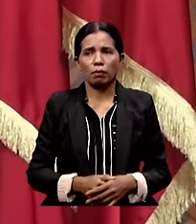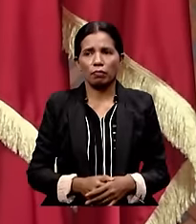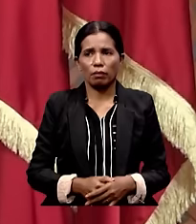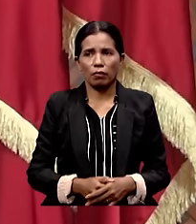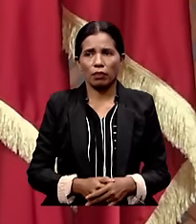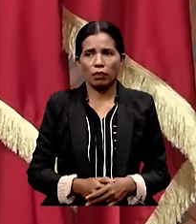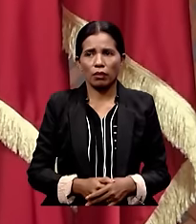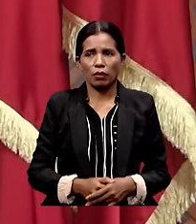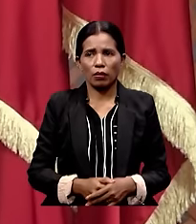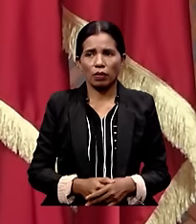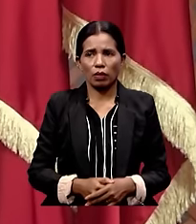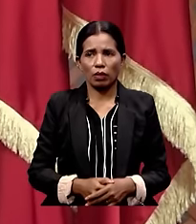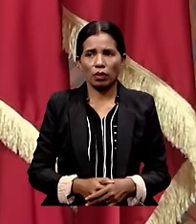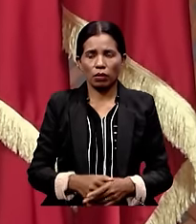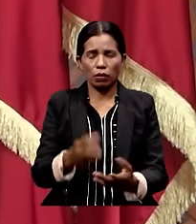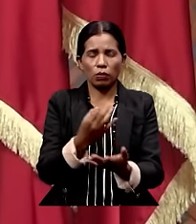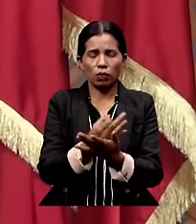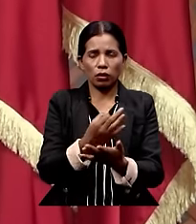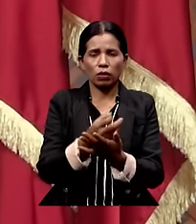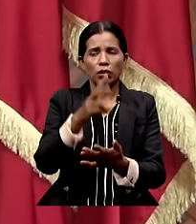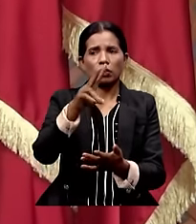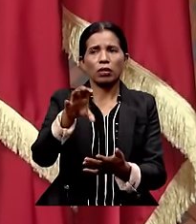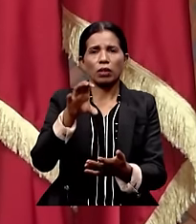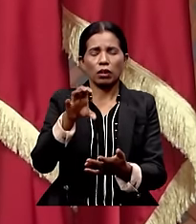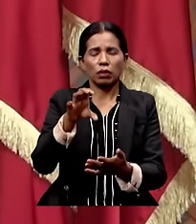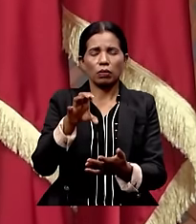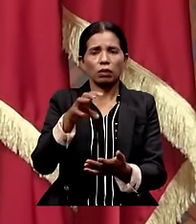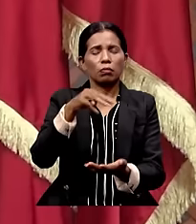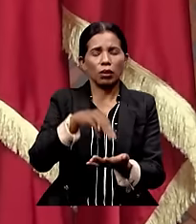Portanto, lá significa, ou são 800 mil com $1 milhão, nem lá com dia.